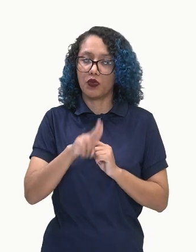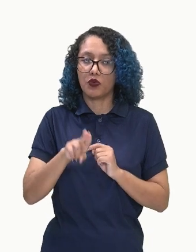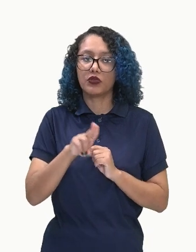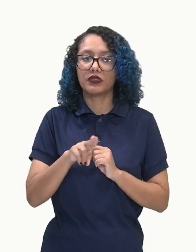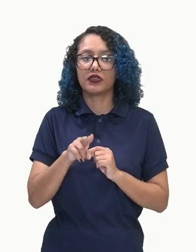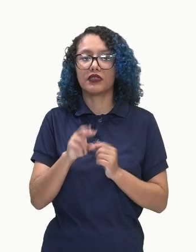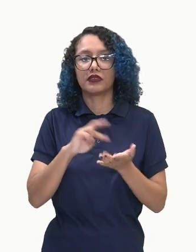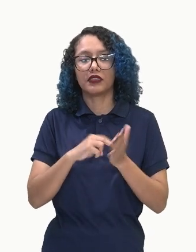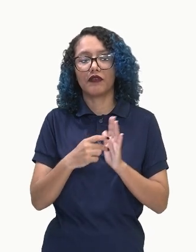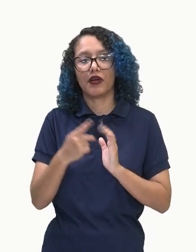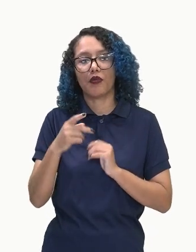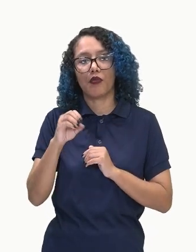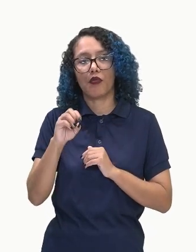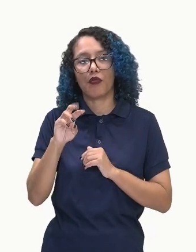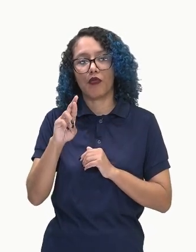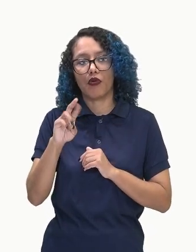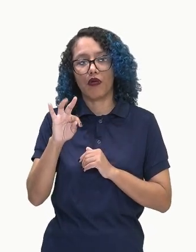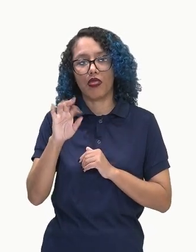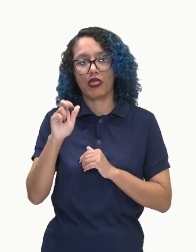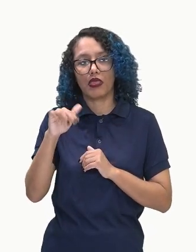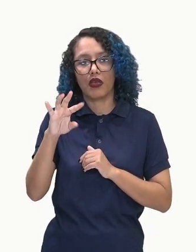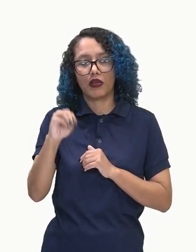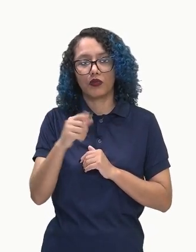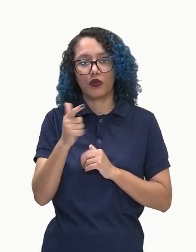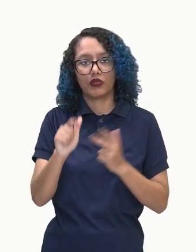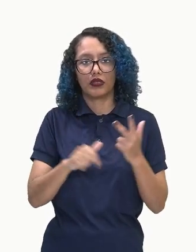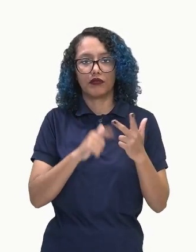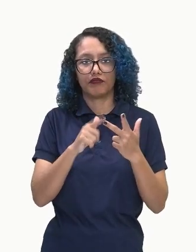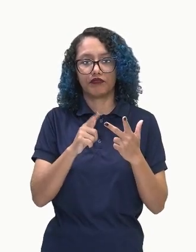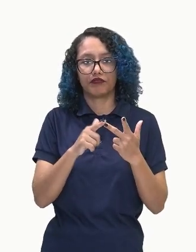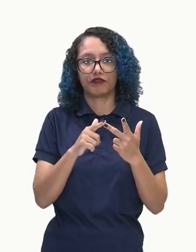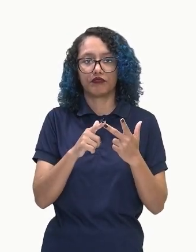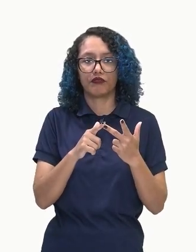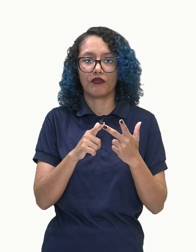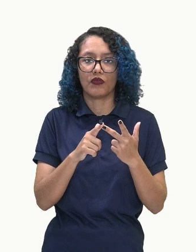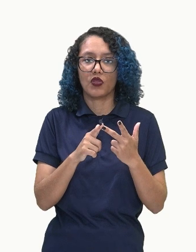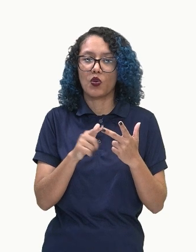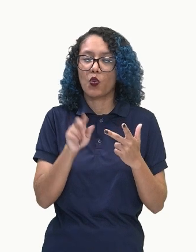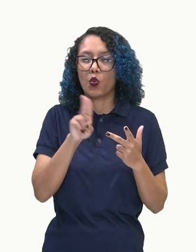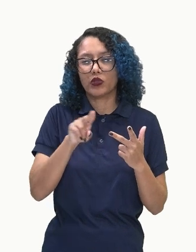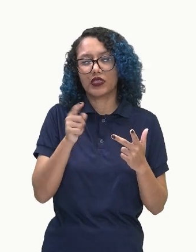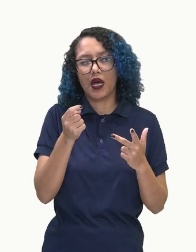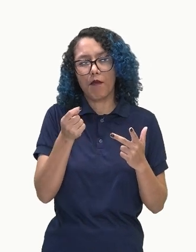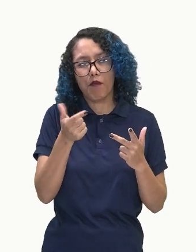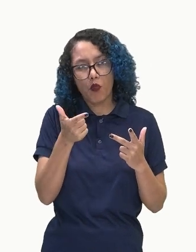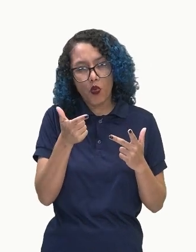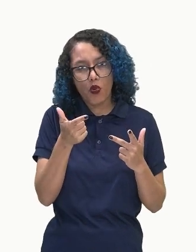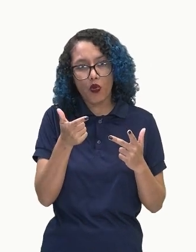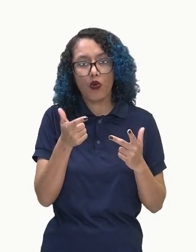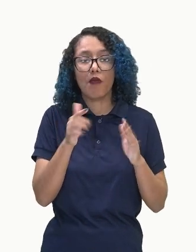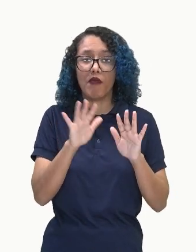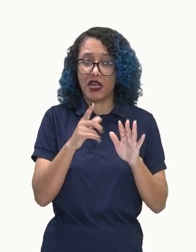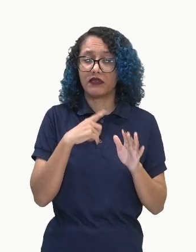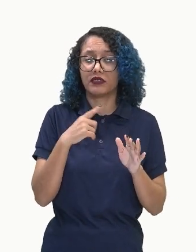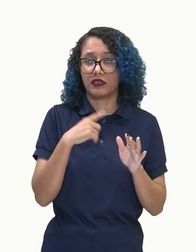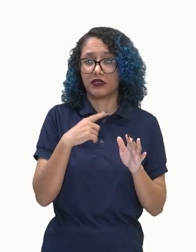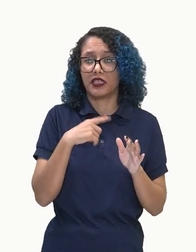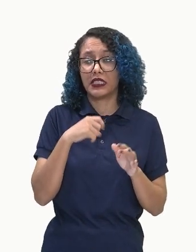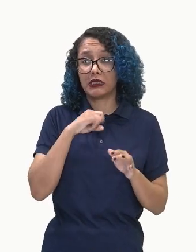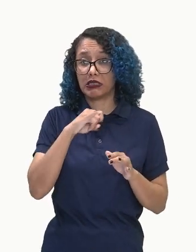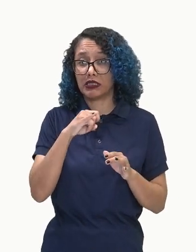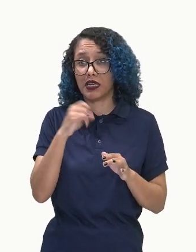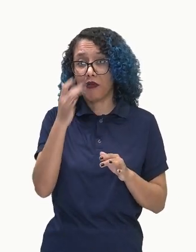portanto. Hence é uma palavra que a gente não utiliza tanto, tá? Mas ela existe, né? O falante nativo domina isso com